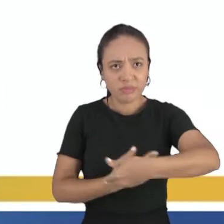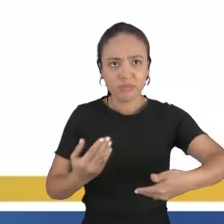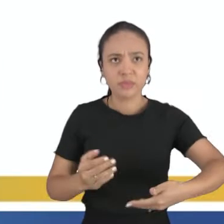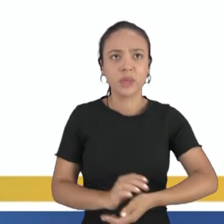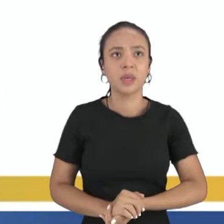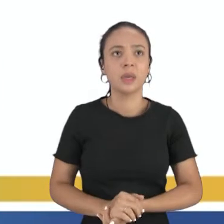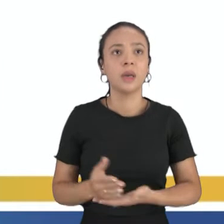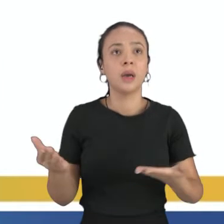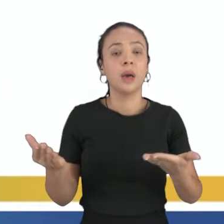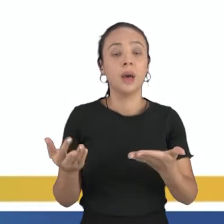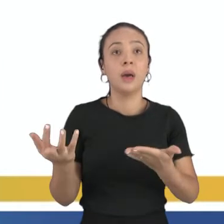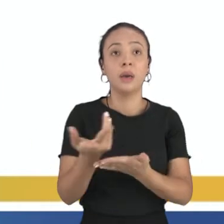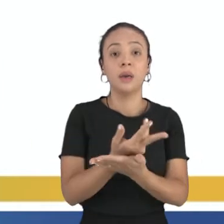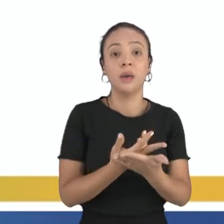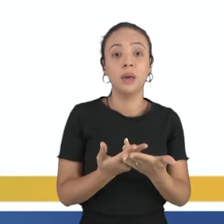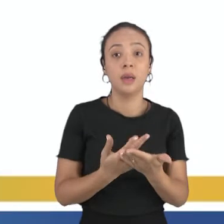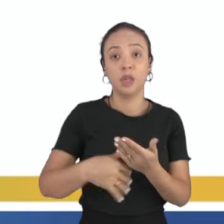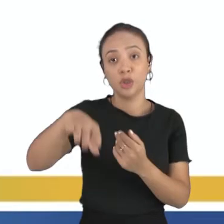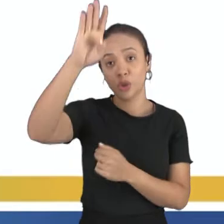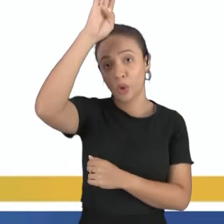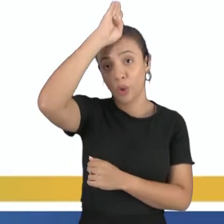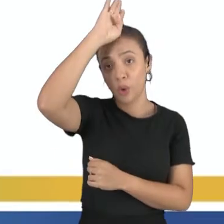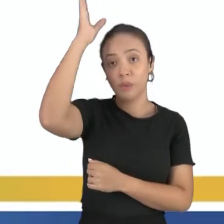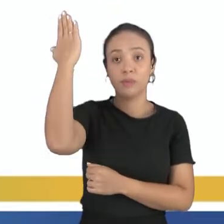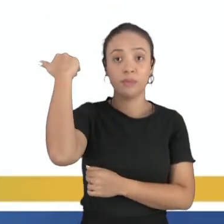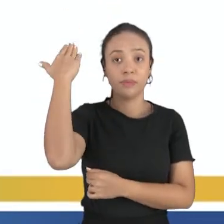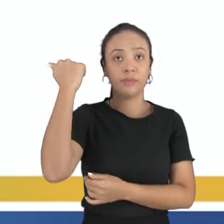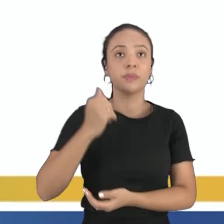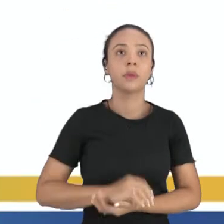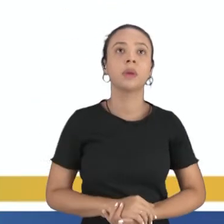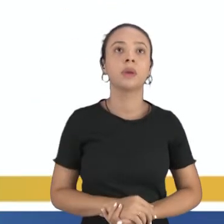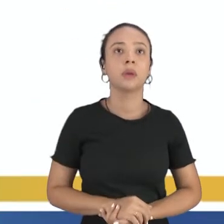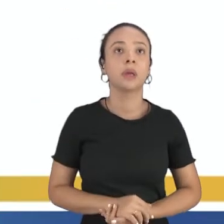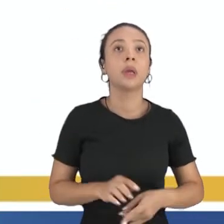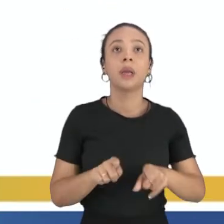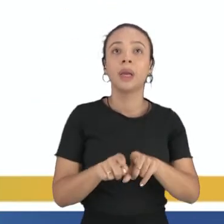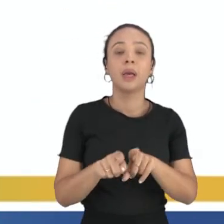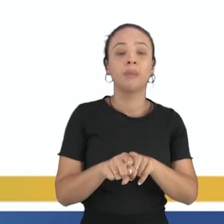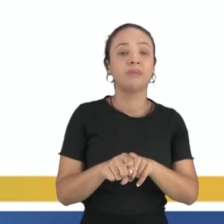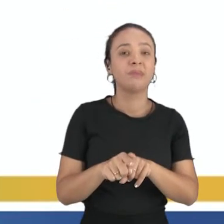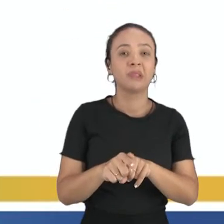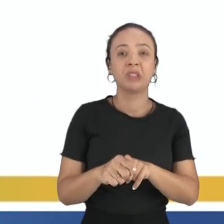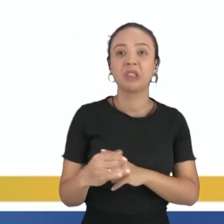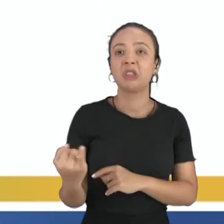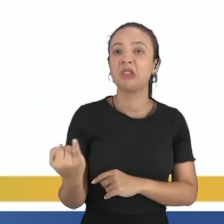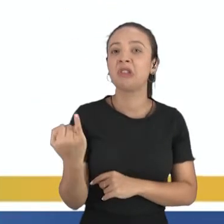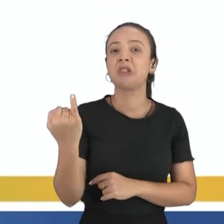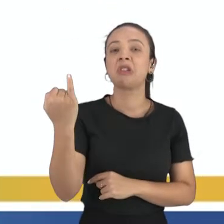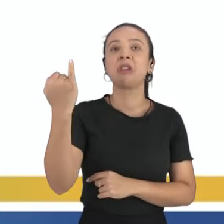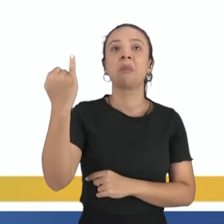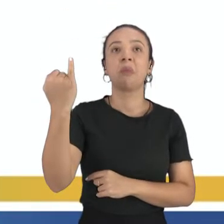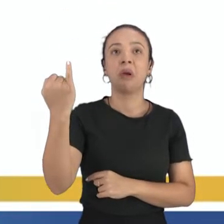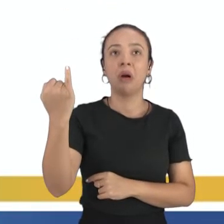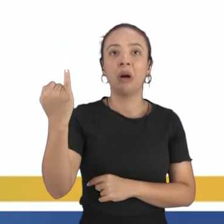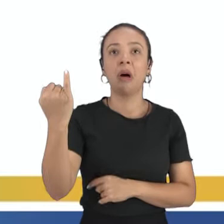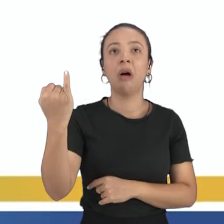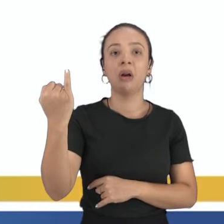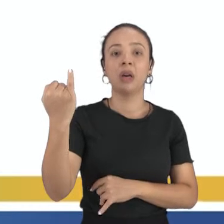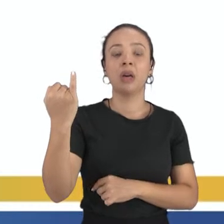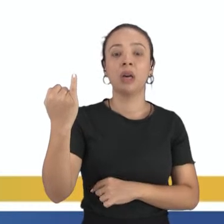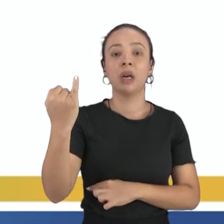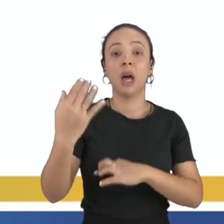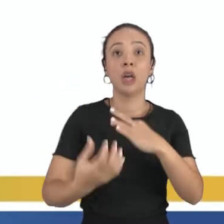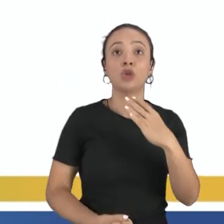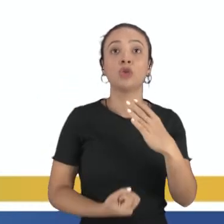Vamos então para a arte romana. Roma Antiga foi um dos grandes impérios que a humanidade já viu. A fundação da cidade